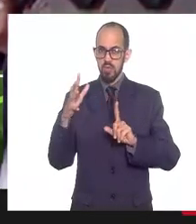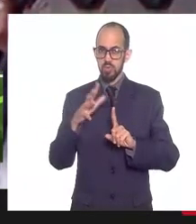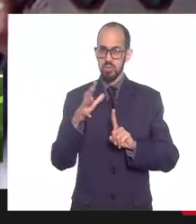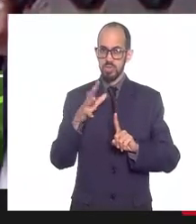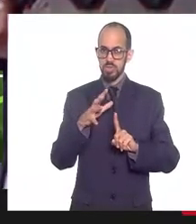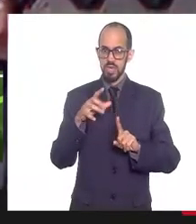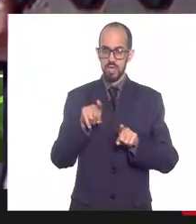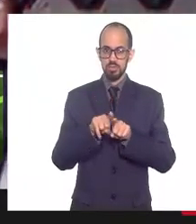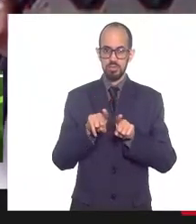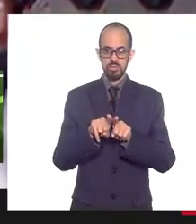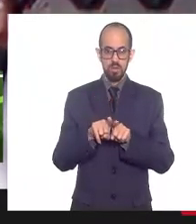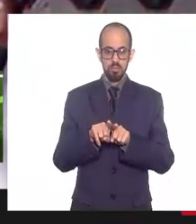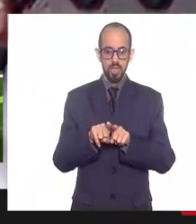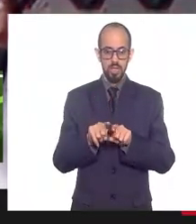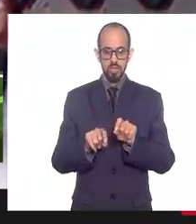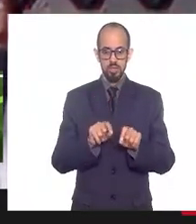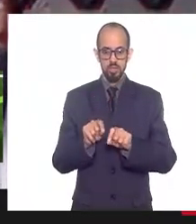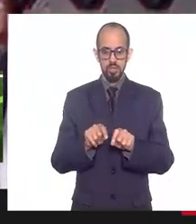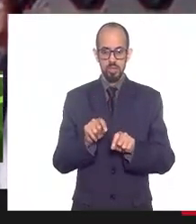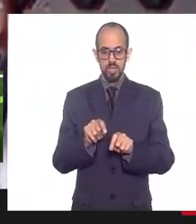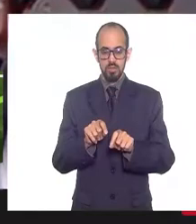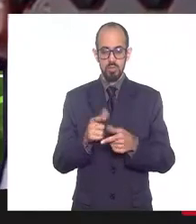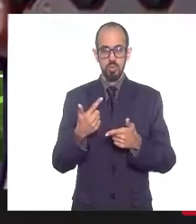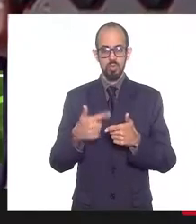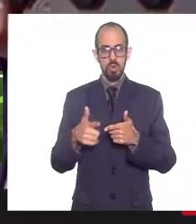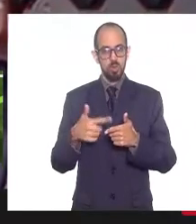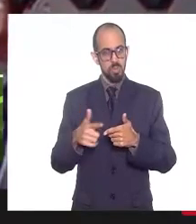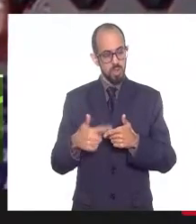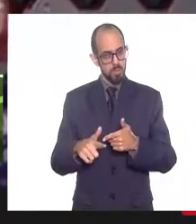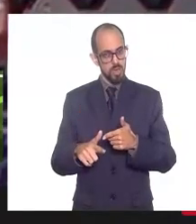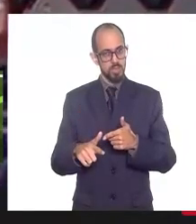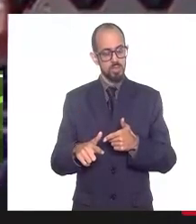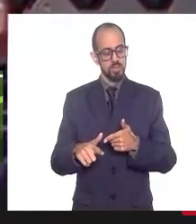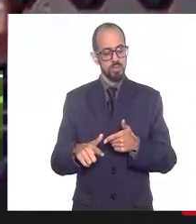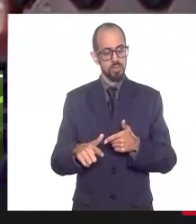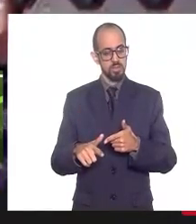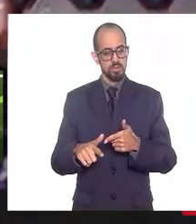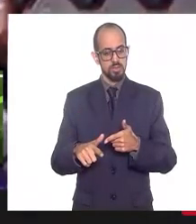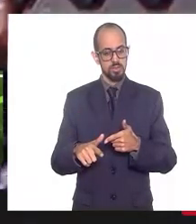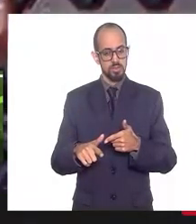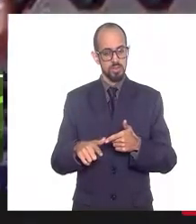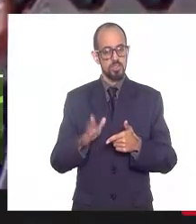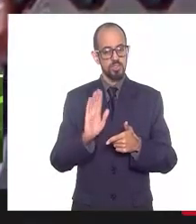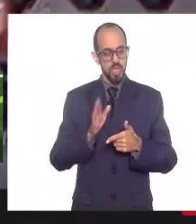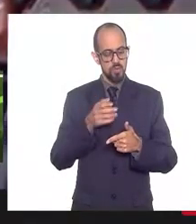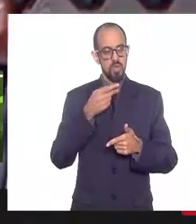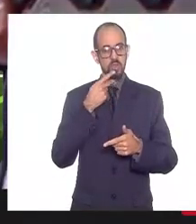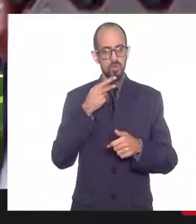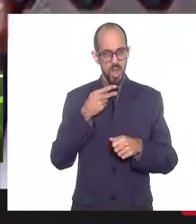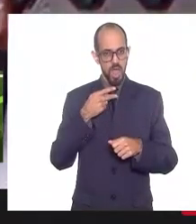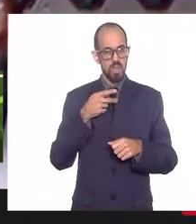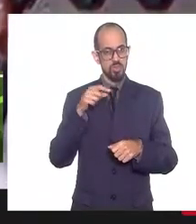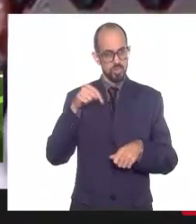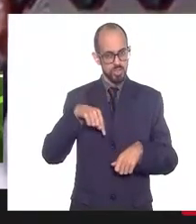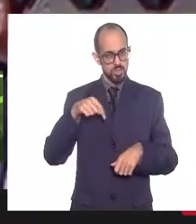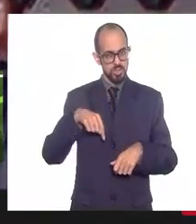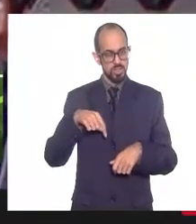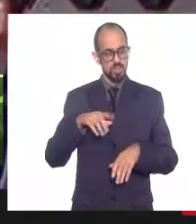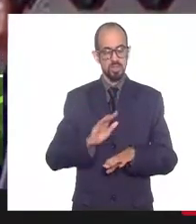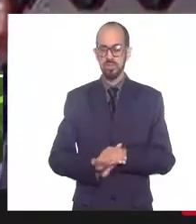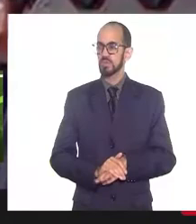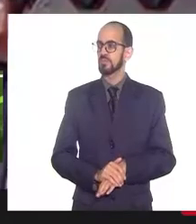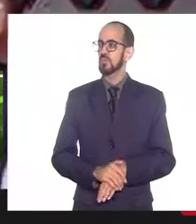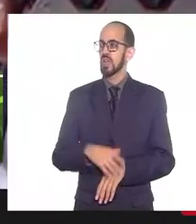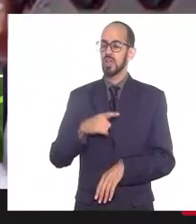influenciada e contaminada por questões, né, já mencionadas aqui, a gente tem